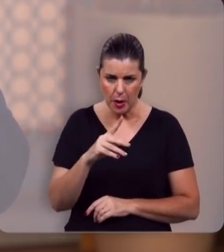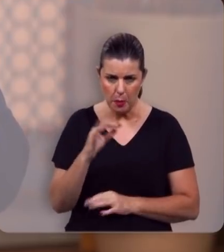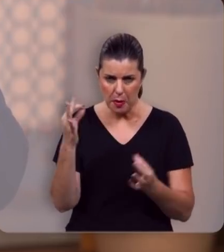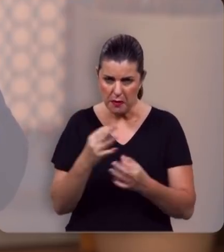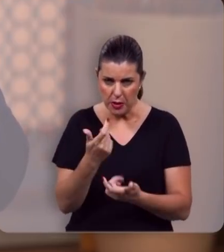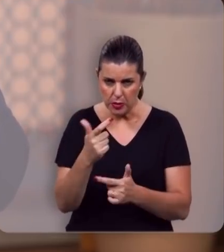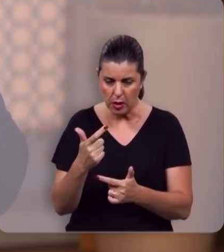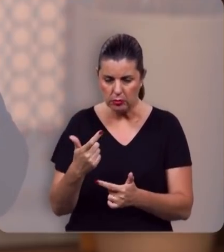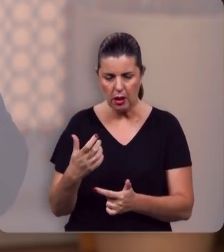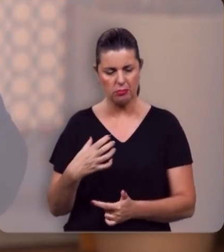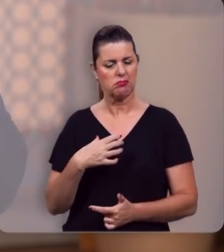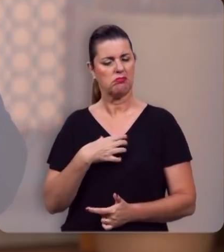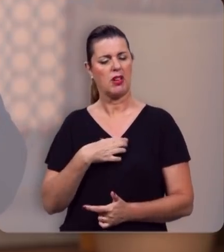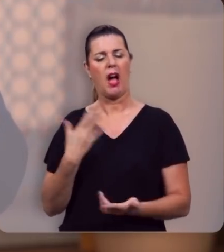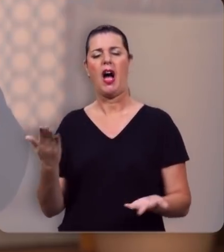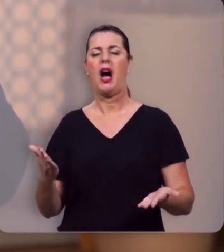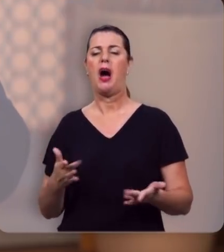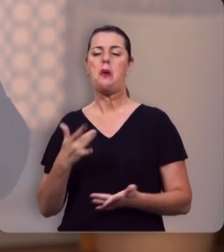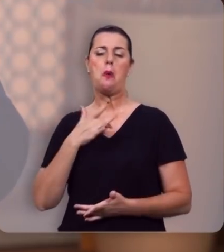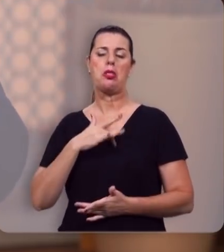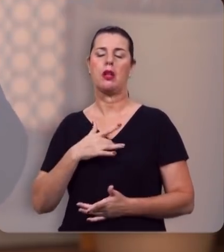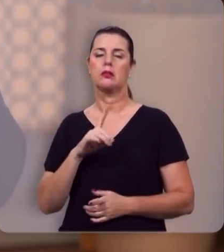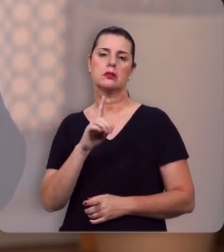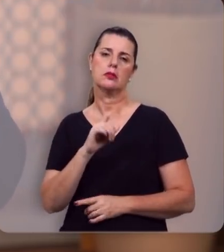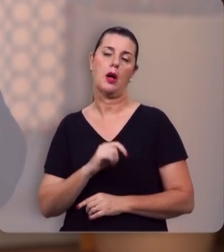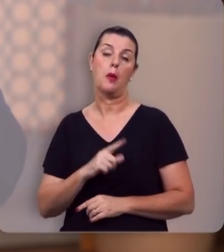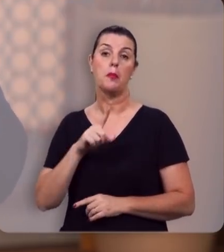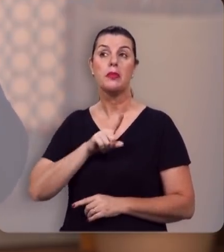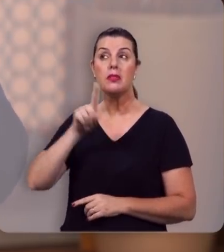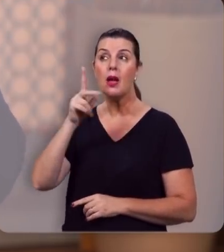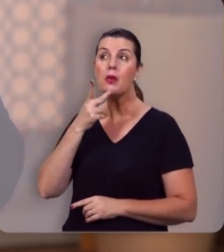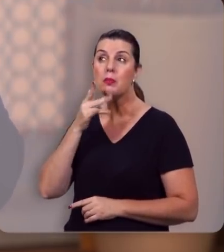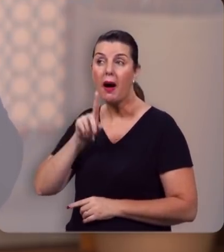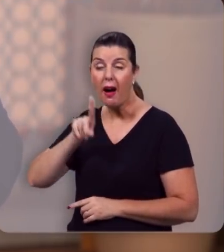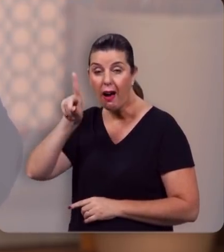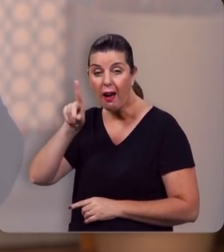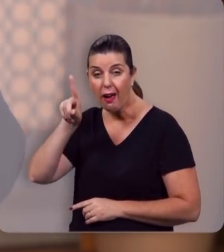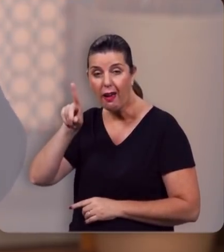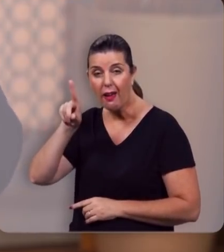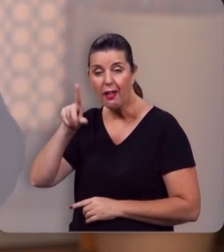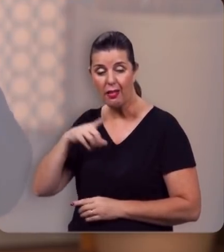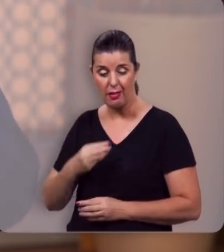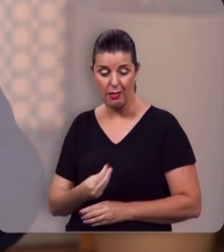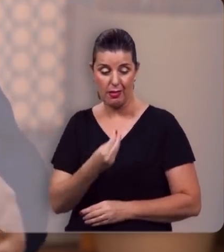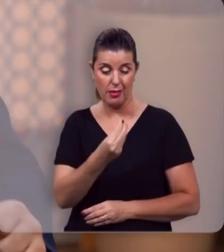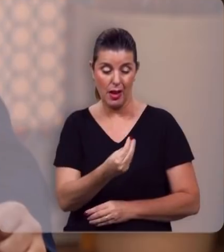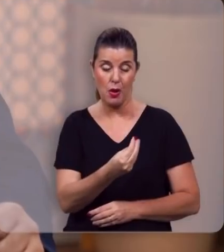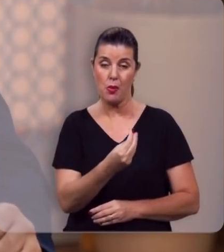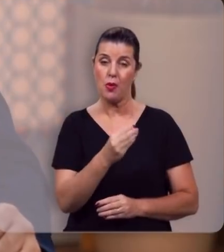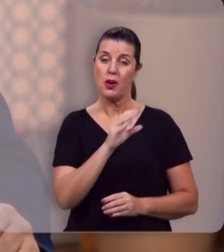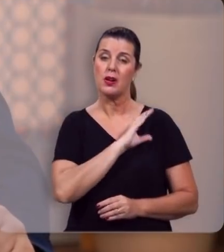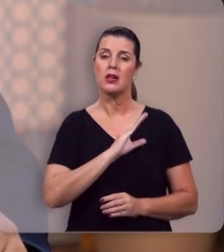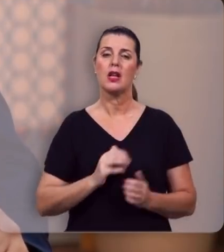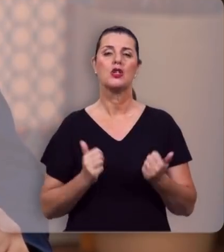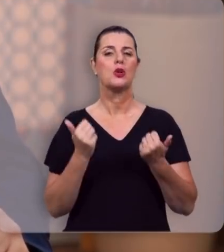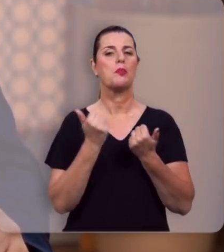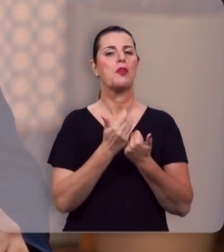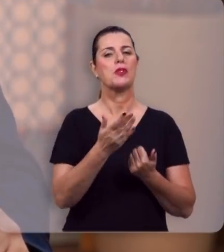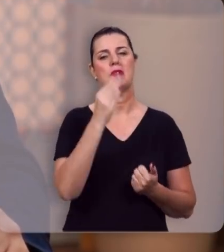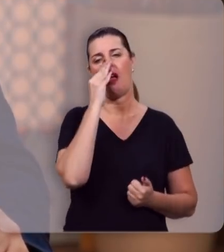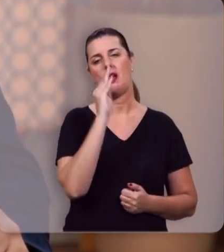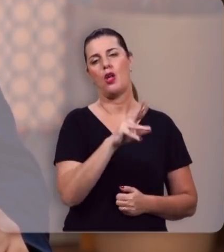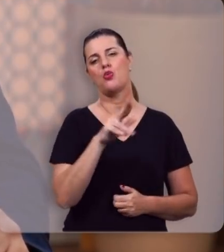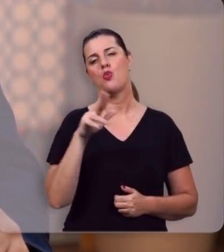perfeito, não se sinta pobrezinho, porque o Pai dos céus deu Cristo por você e nunca te abandona. Busque então